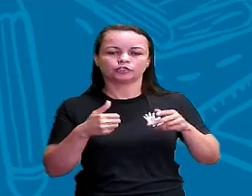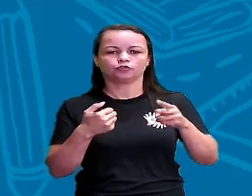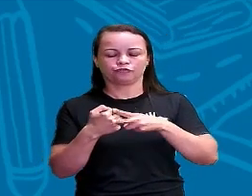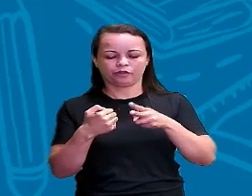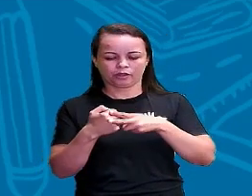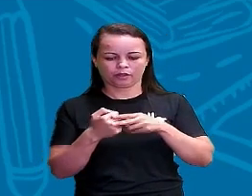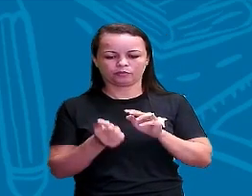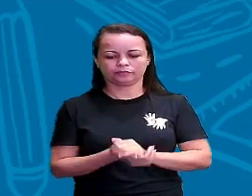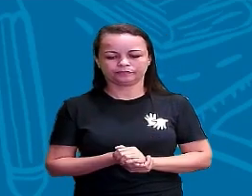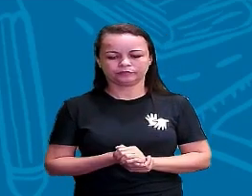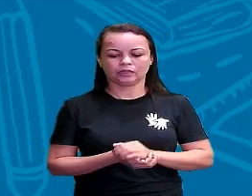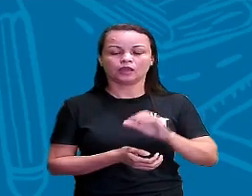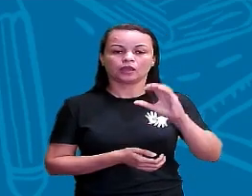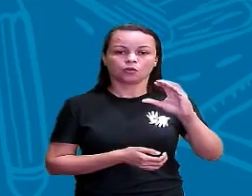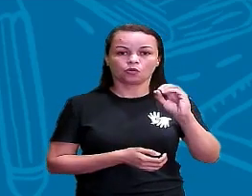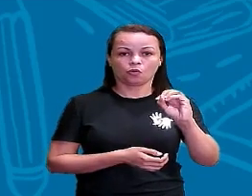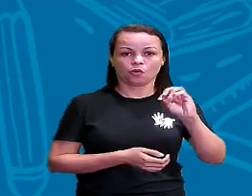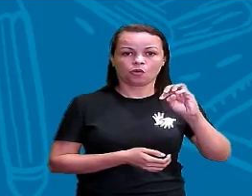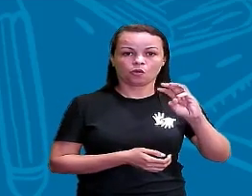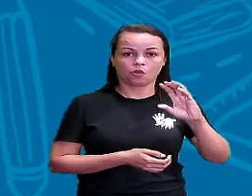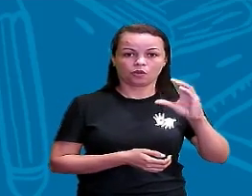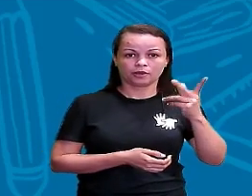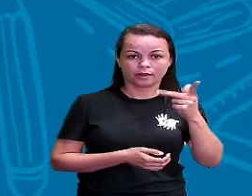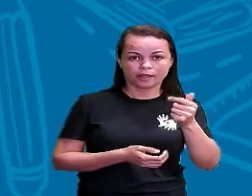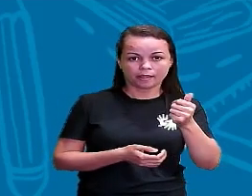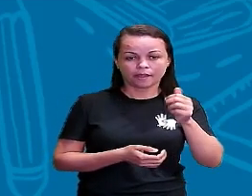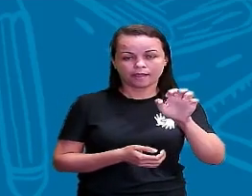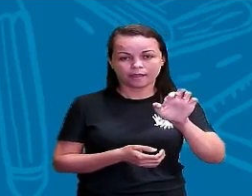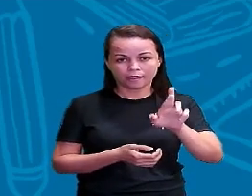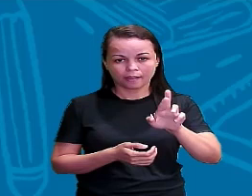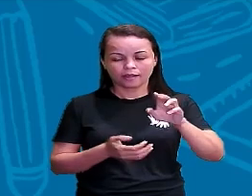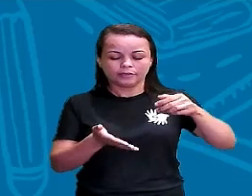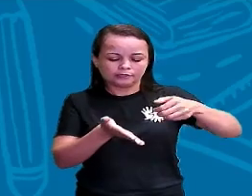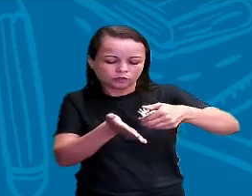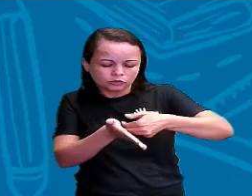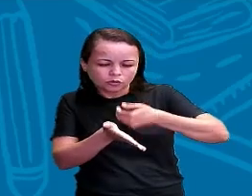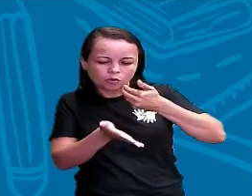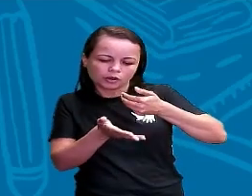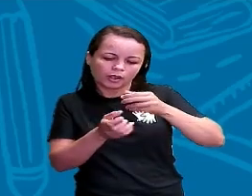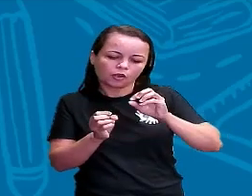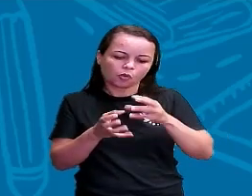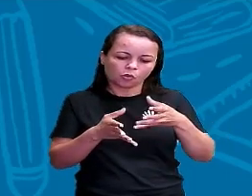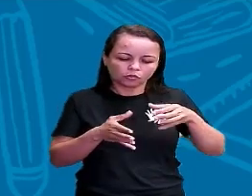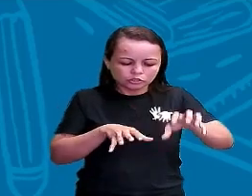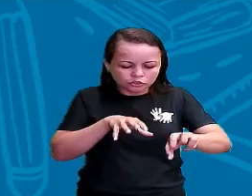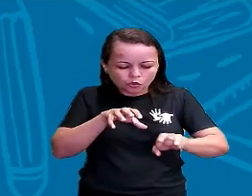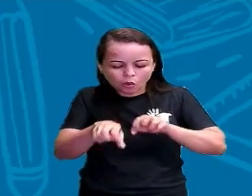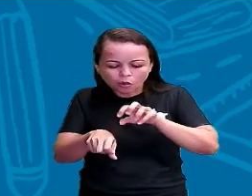Colher, né? No caso, talher ou colher, de apanhar.